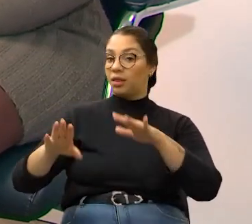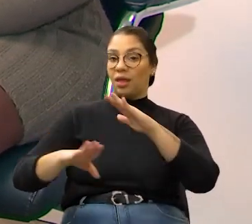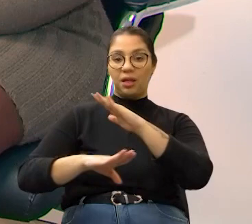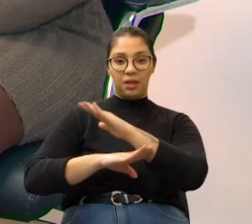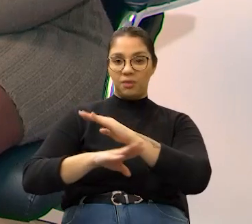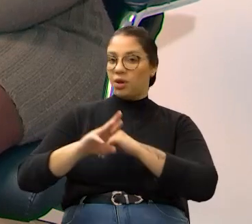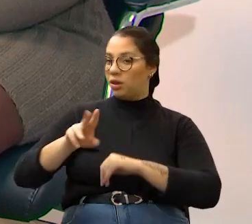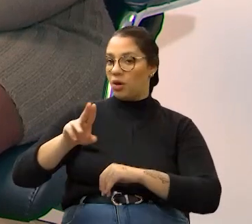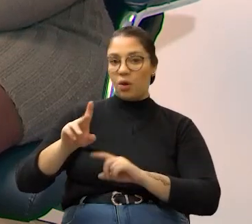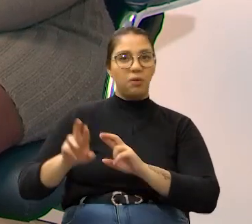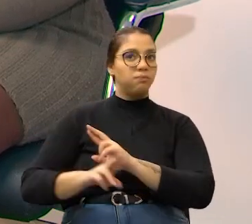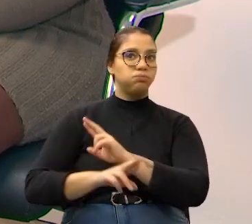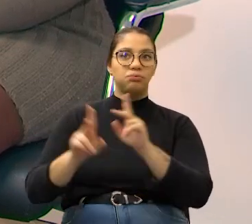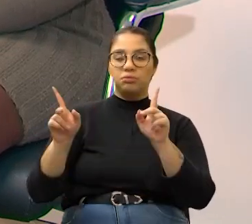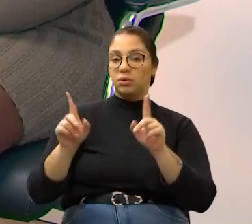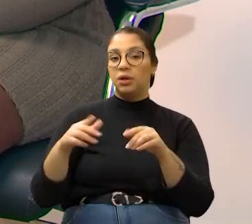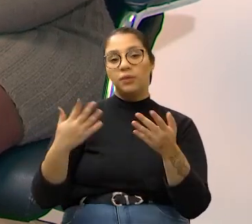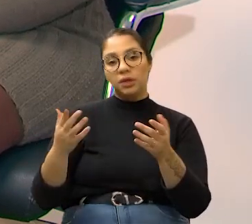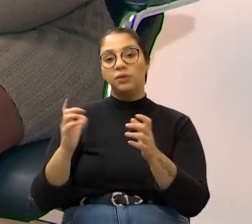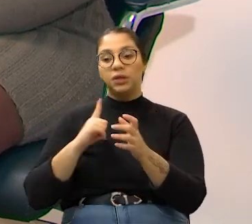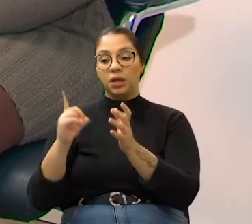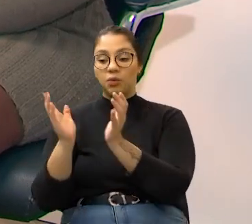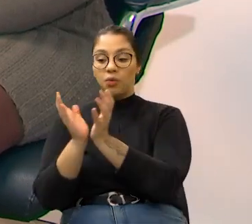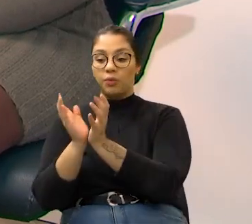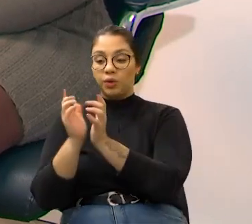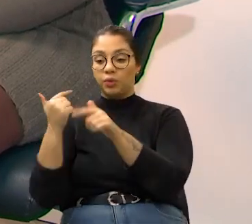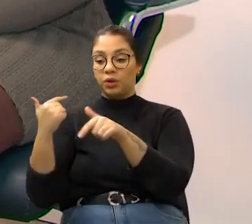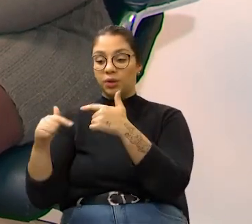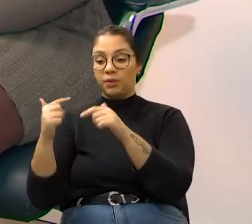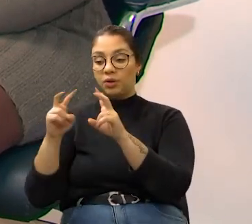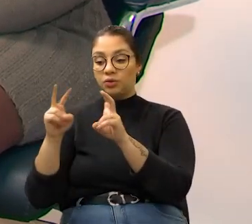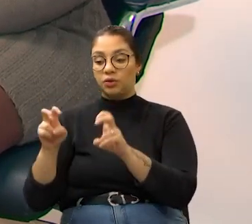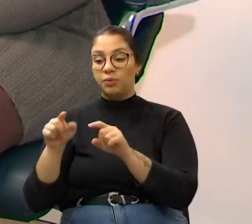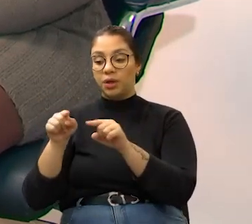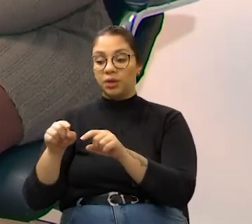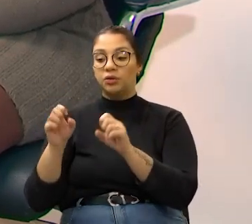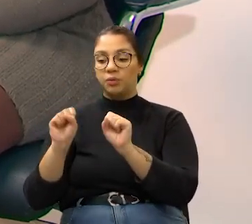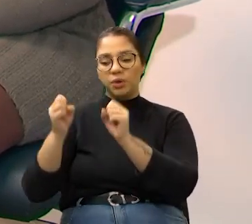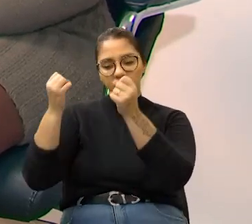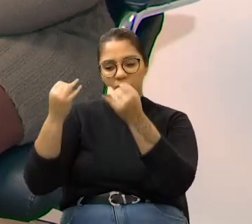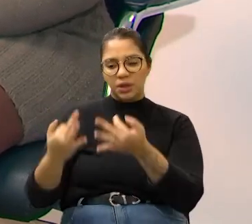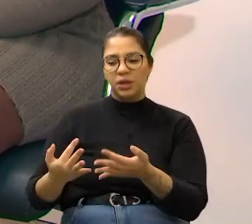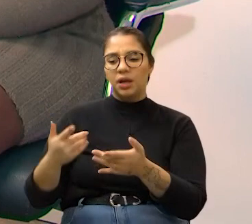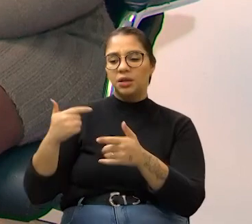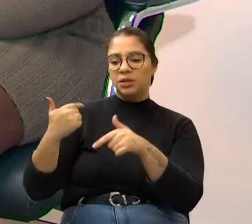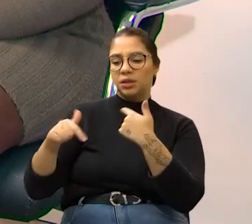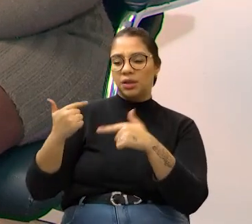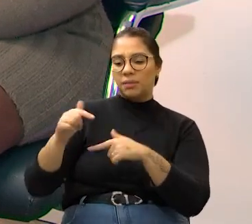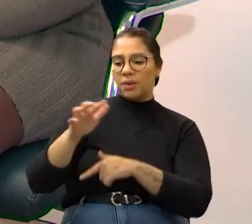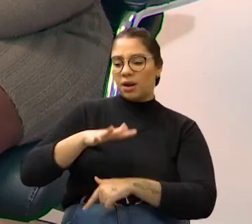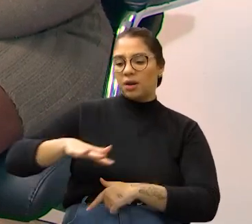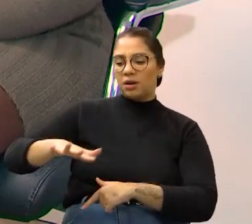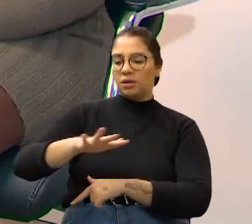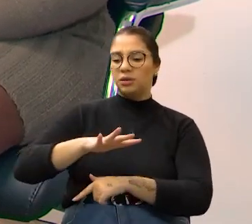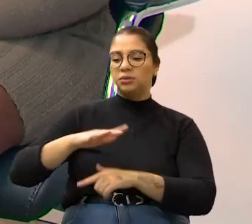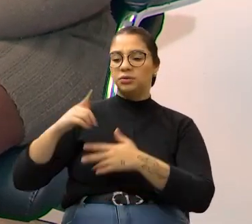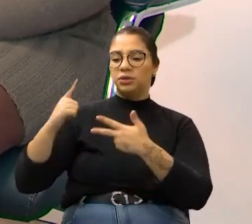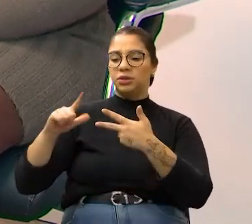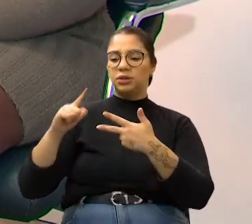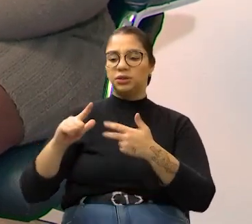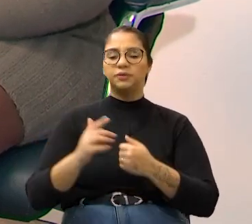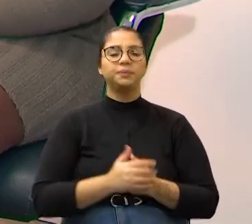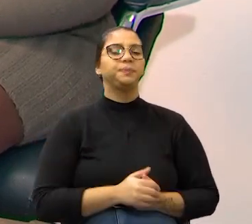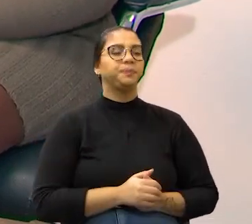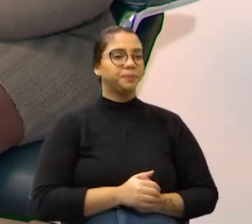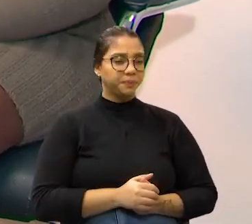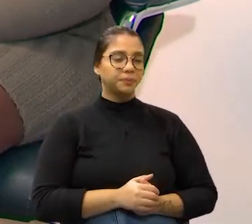essa lei. E na Câmara não é diferente, tanto que a gente tem um comitê que está trabalhando nisso. Presidente, fala a importância desse trabalho no âmbito